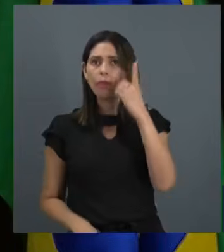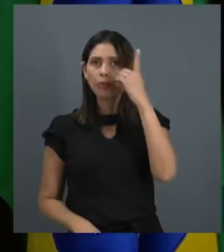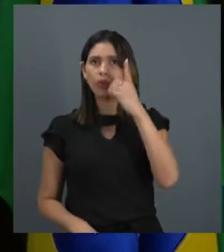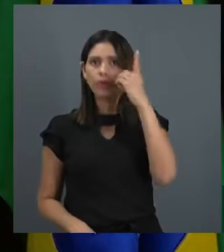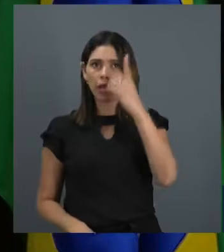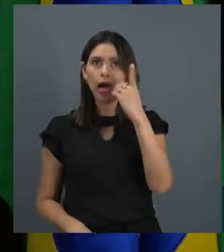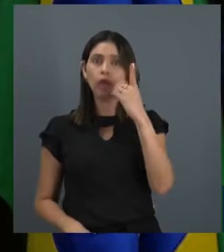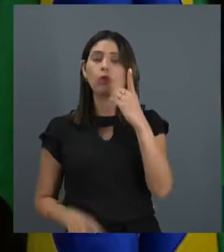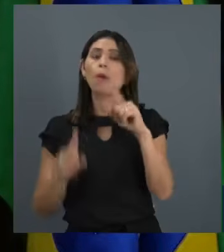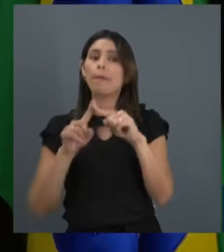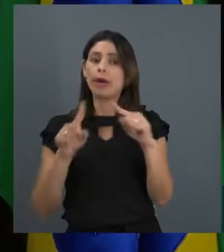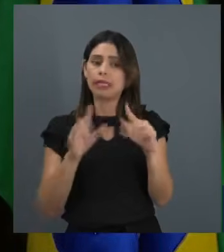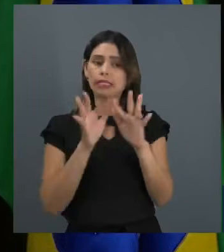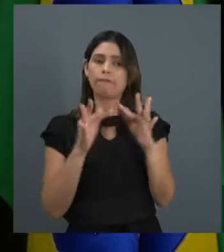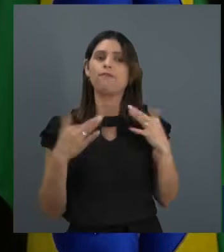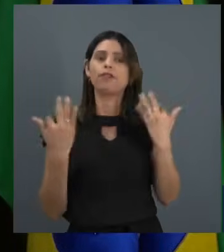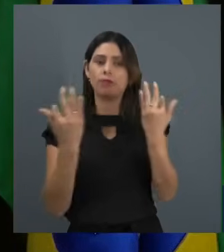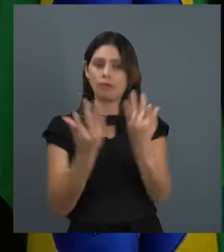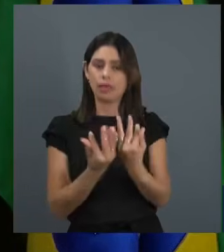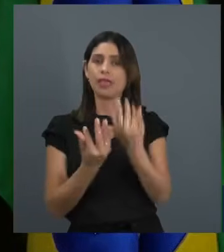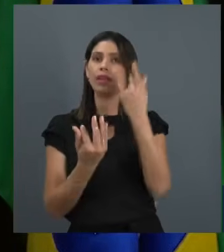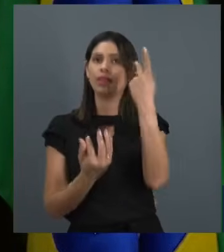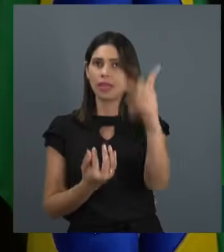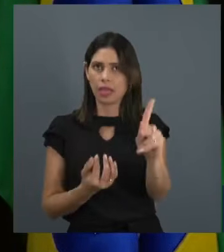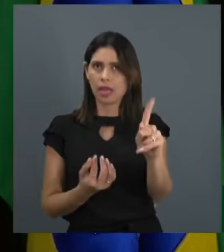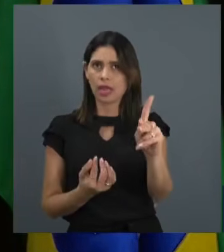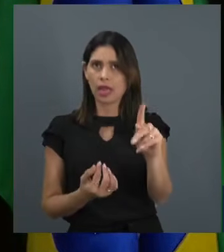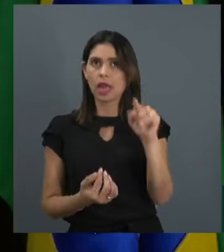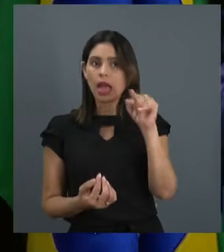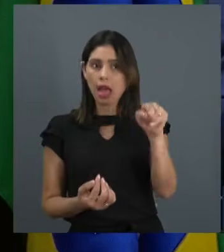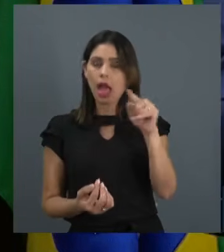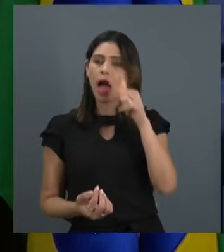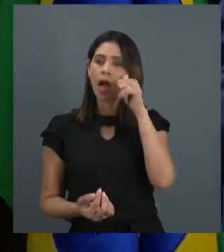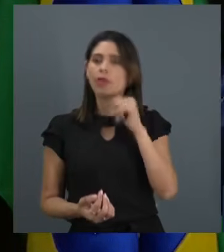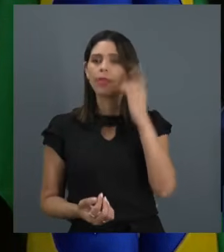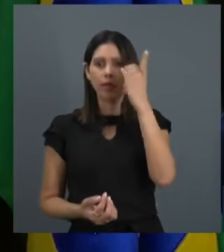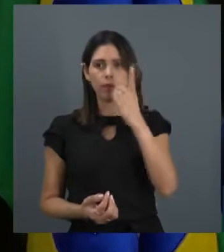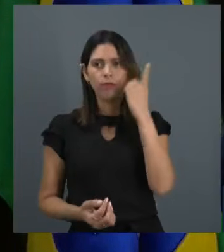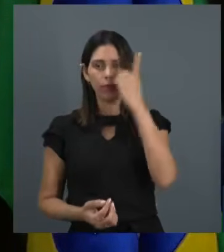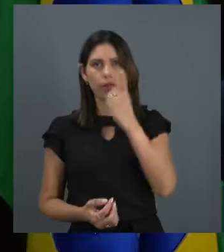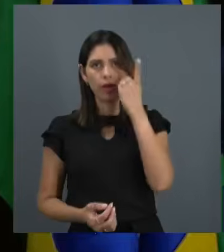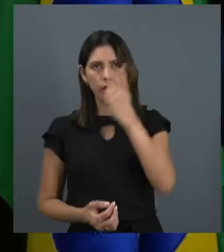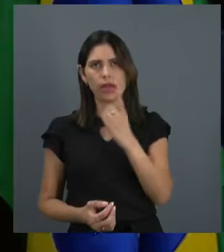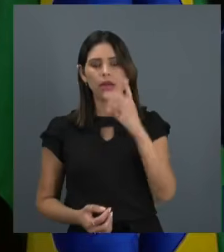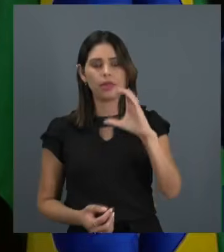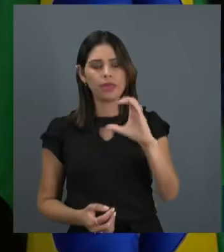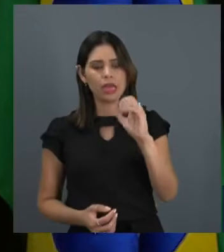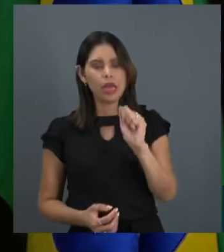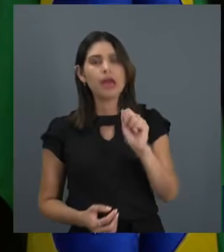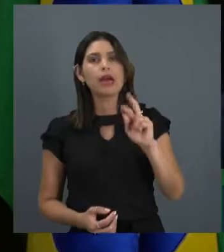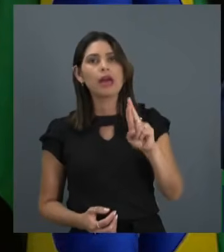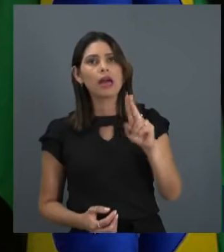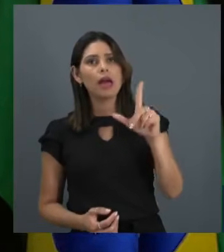seus familiares. Olha, um detalhe, a deputada Carla Zambelli, você pode não gostar dela. Tem posições até que eu discordo da forma